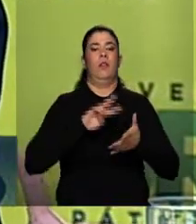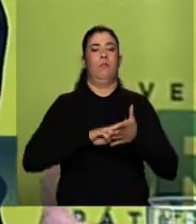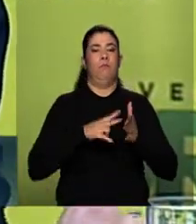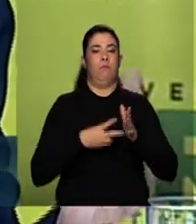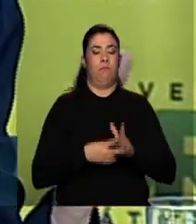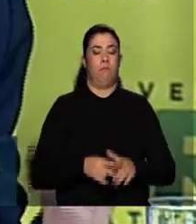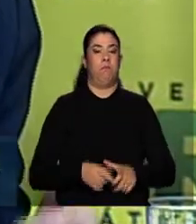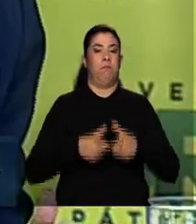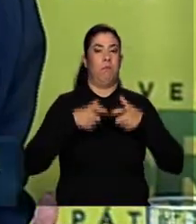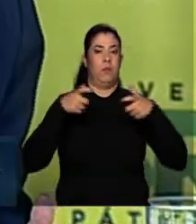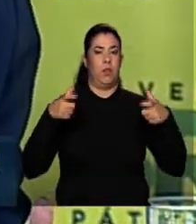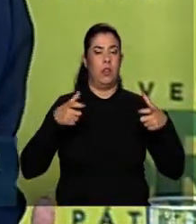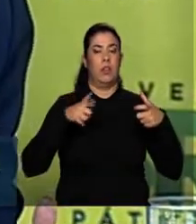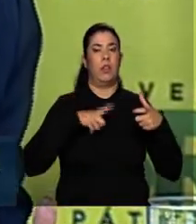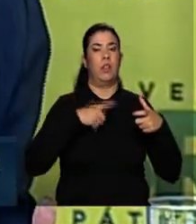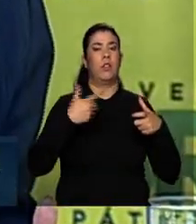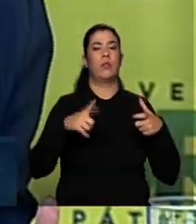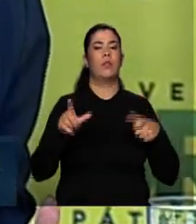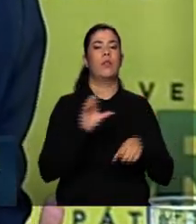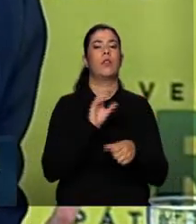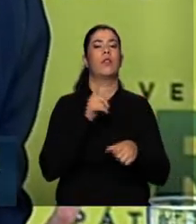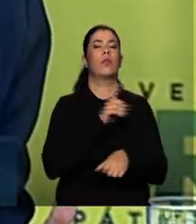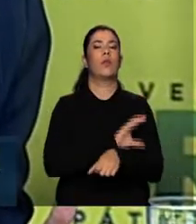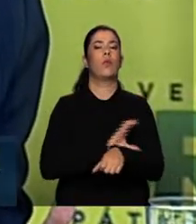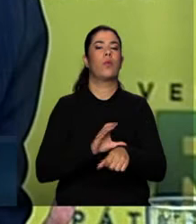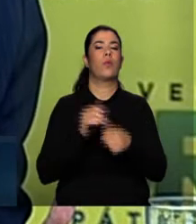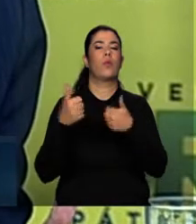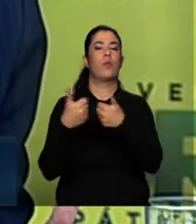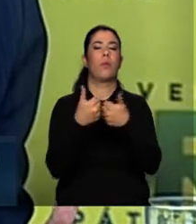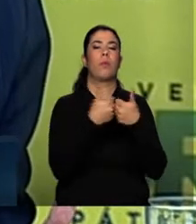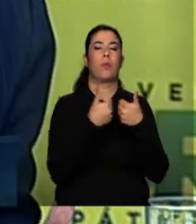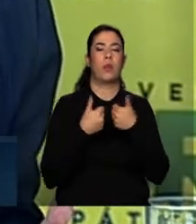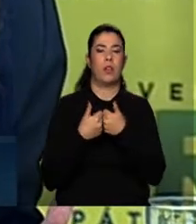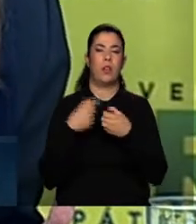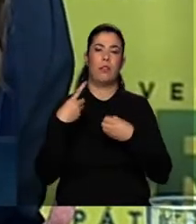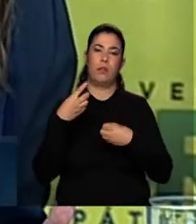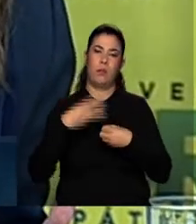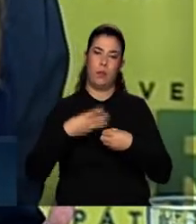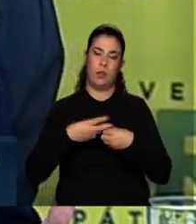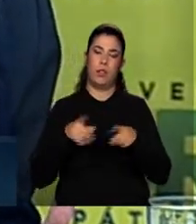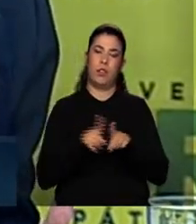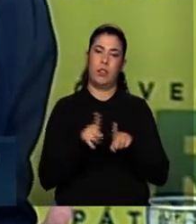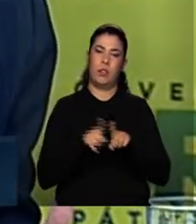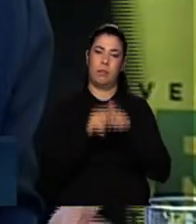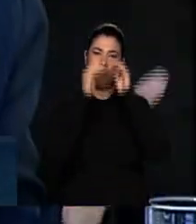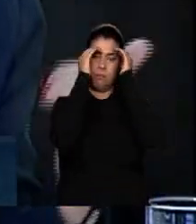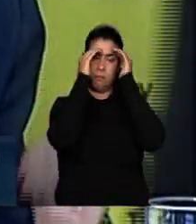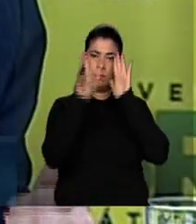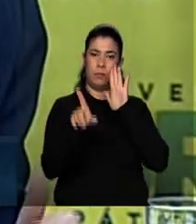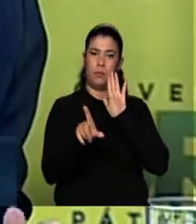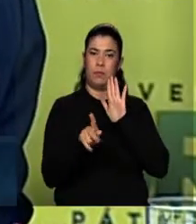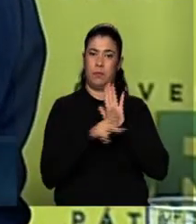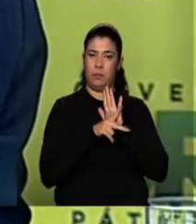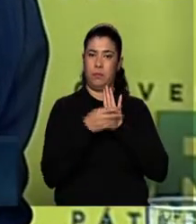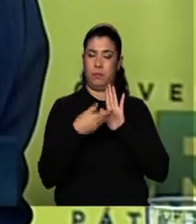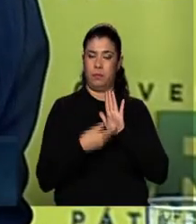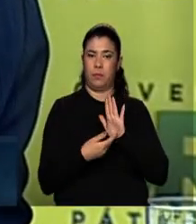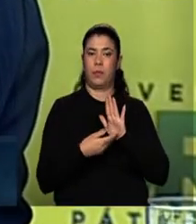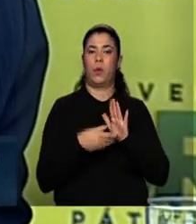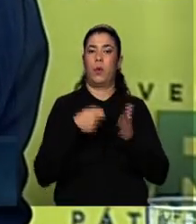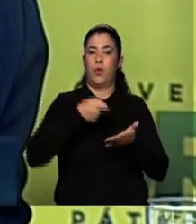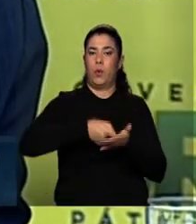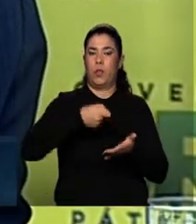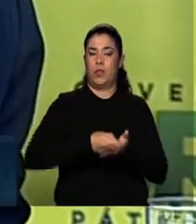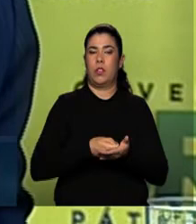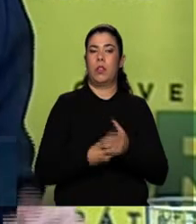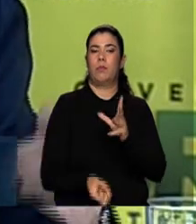significativo, que não tivesse um curso de medicina próximo e que cumprisse todas as condições para receber esse curso de